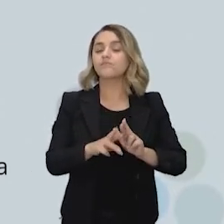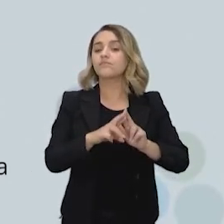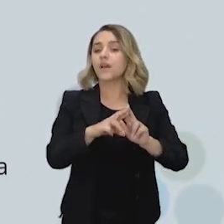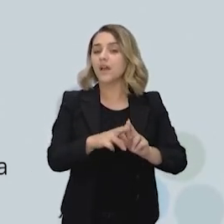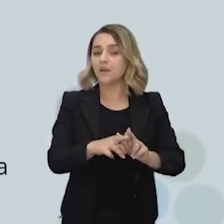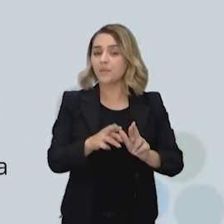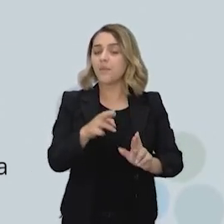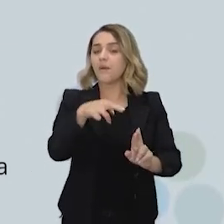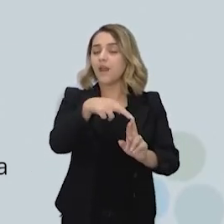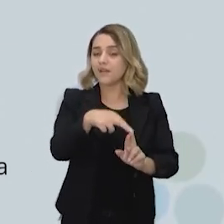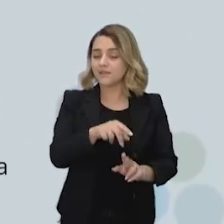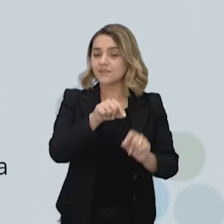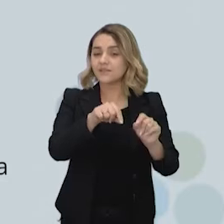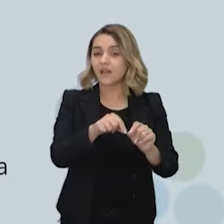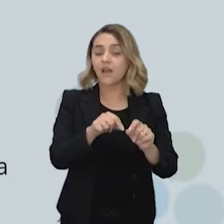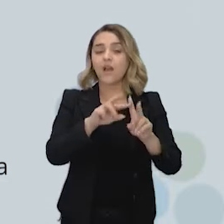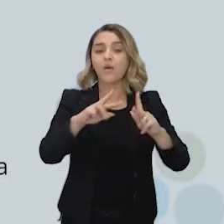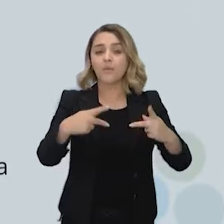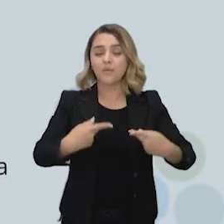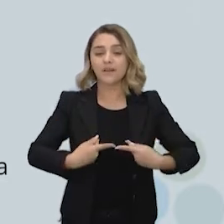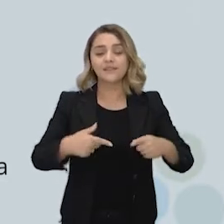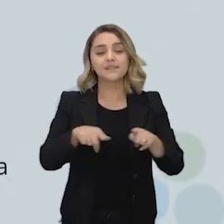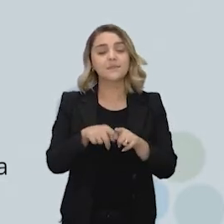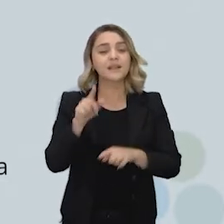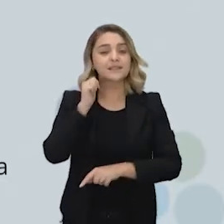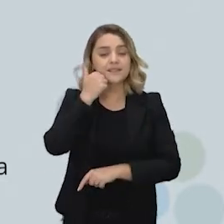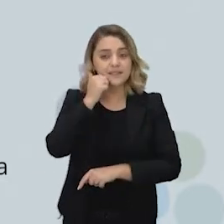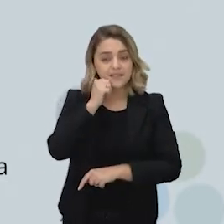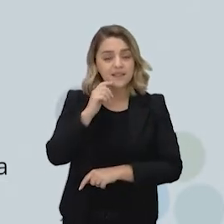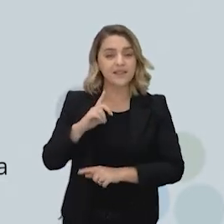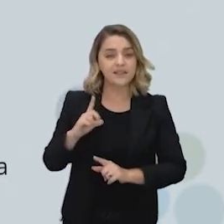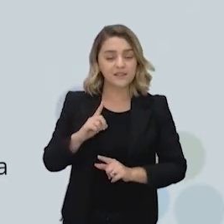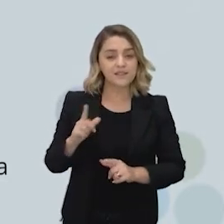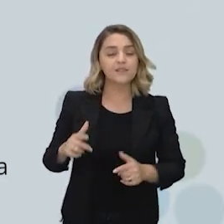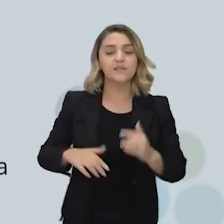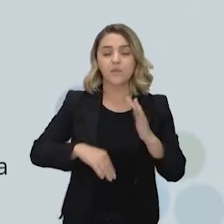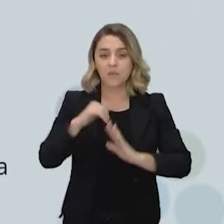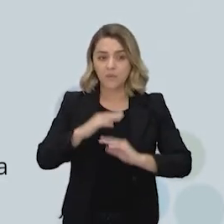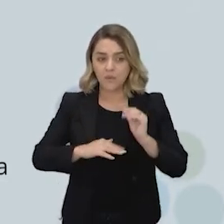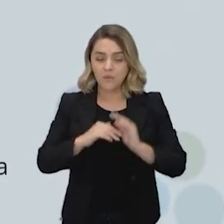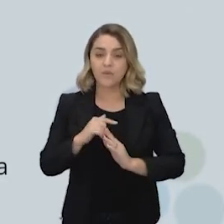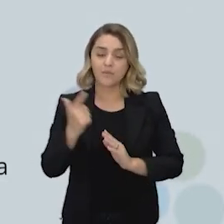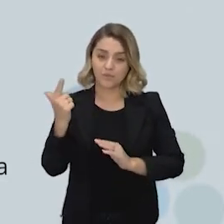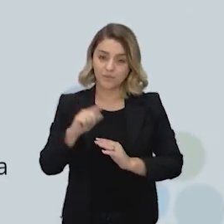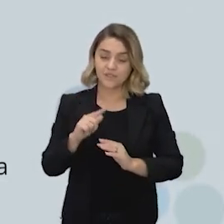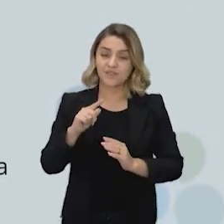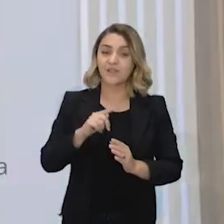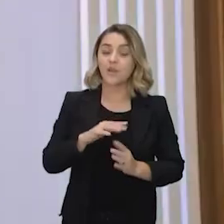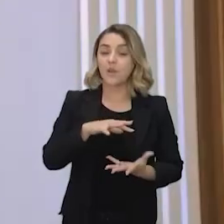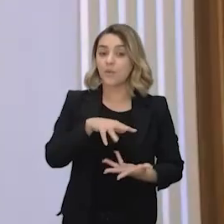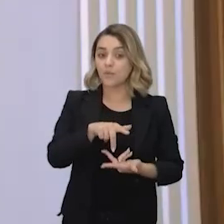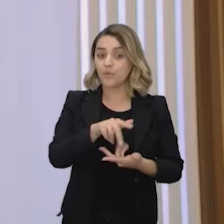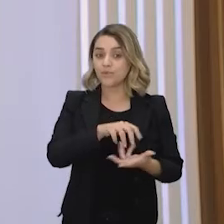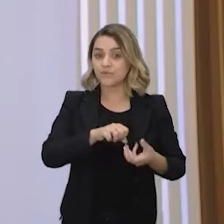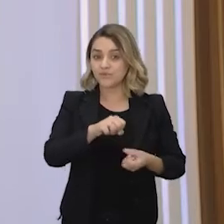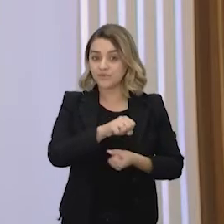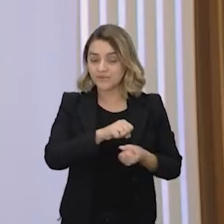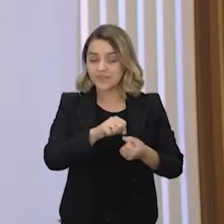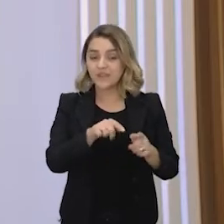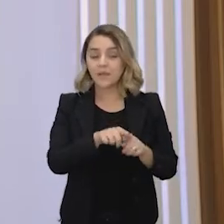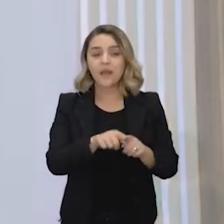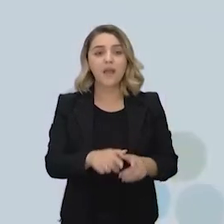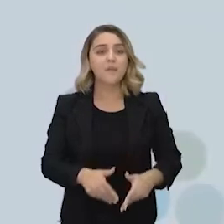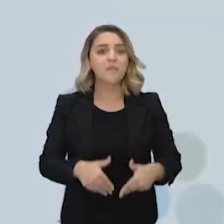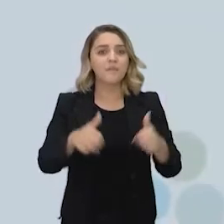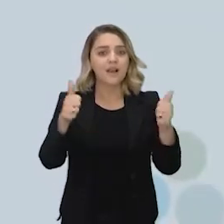que a humanidade e a ciência trabalham aí para que a gente tenha um mundo mais sustentável, um mundo melhor? Essa é a nossa discussão. E hoje a gente está com